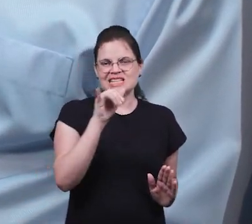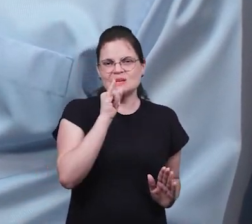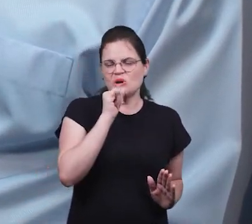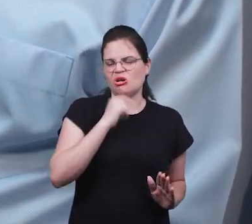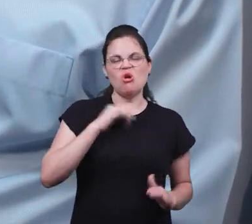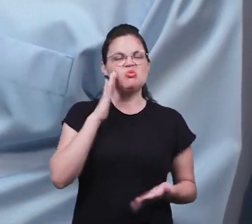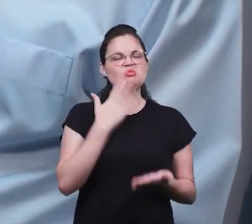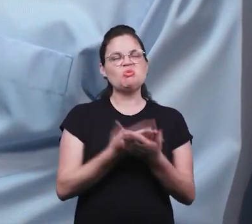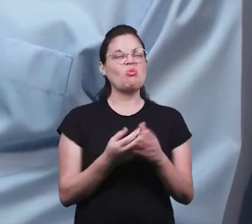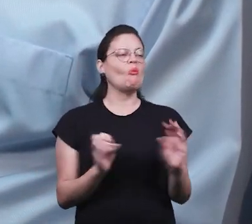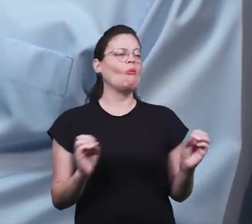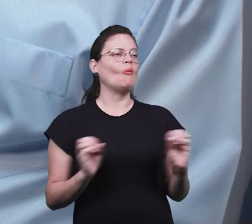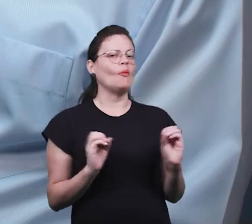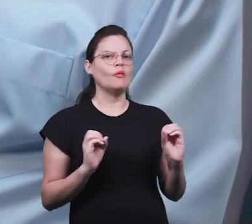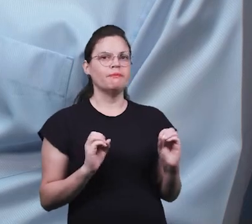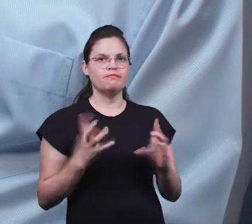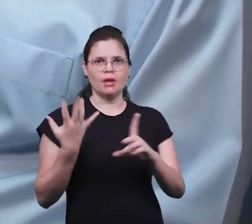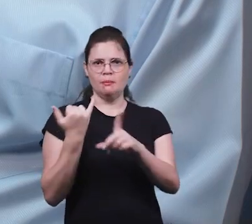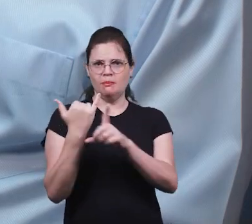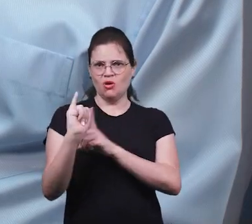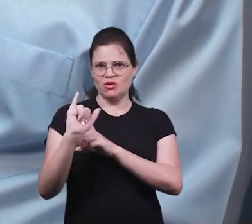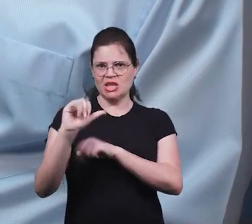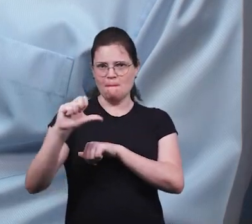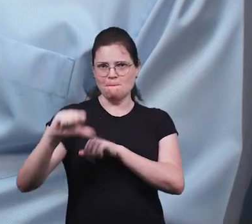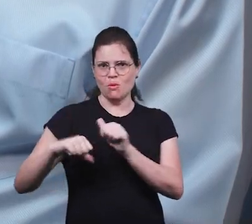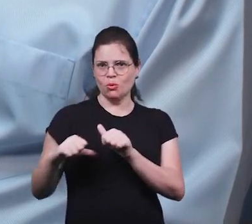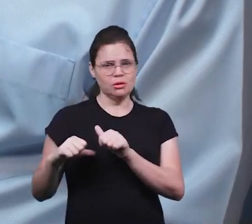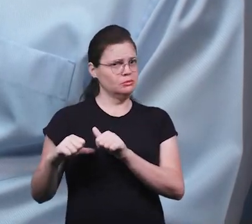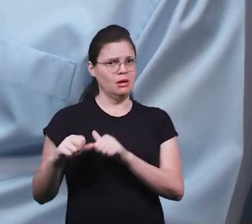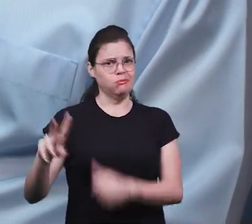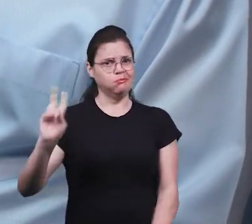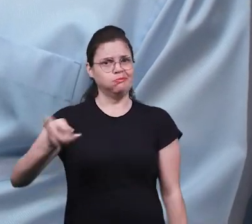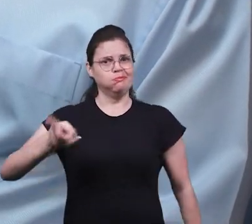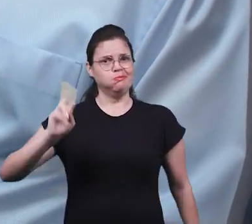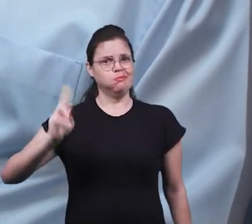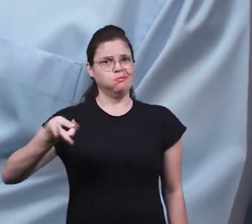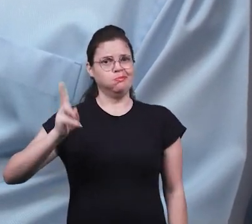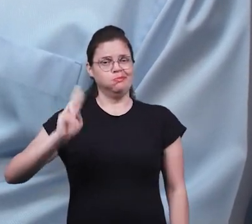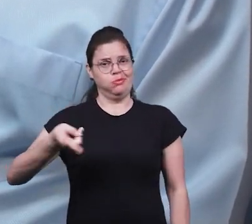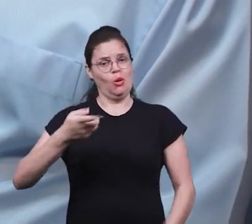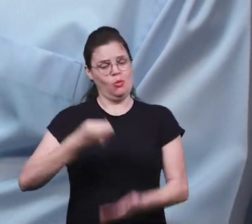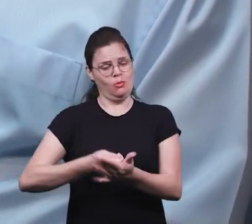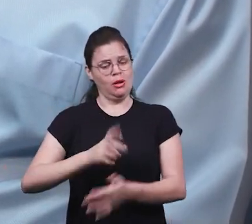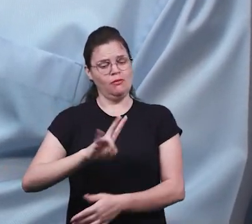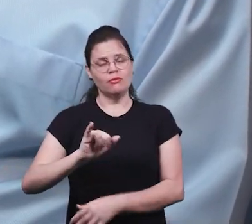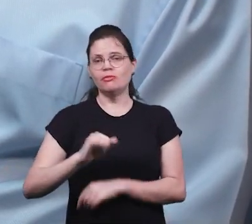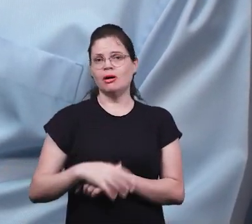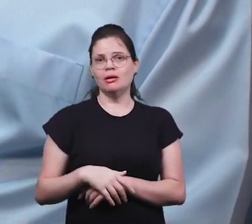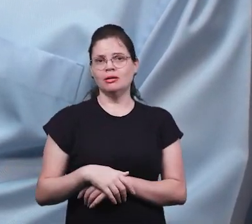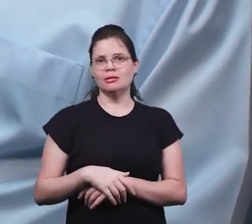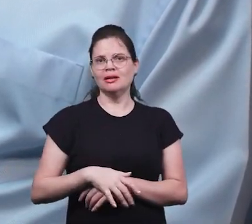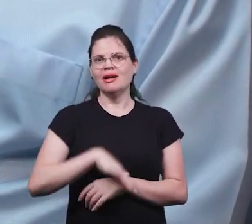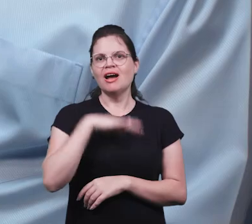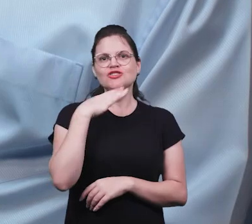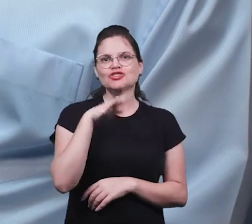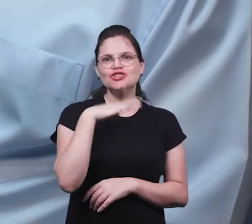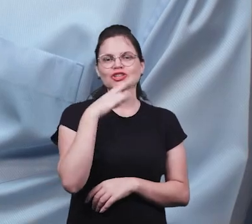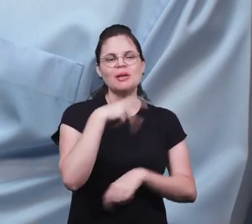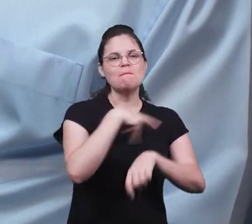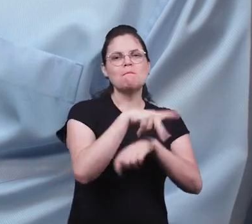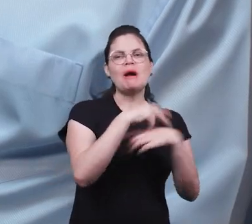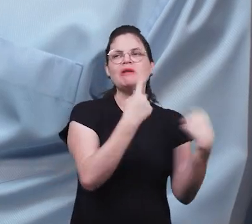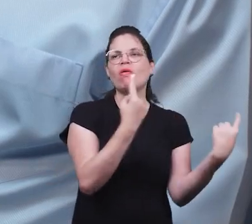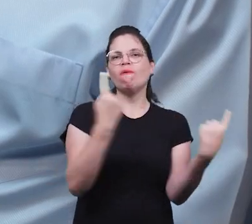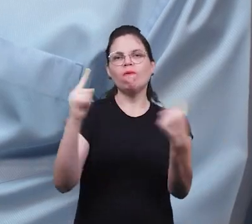as profecias. Não adianta as nações se rebelarem. Não adianta a oposição do